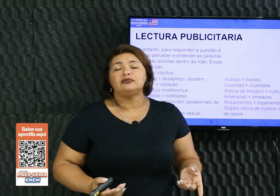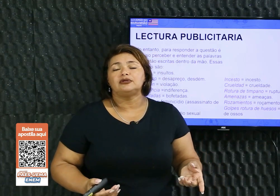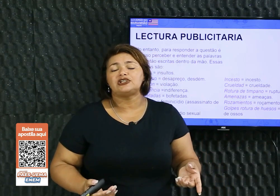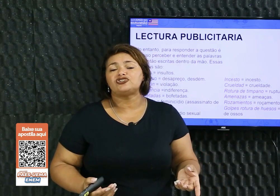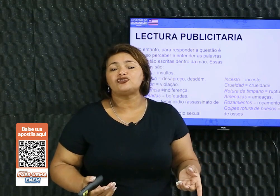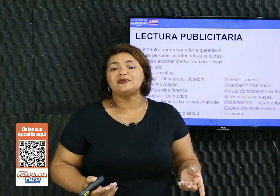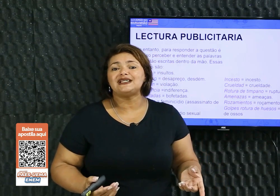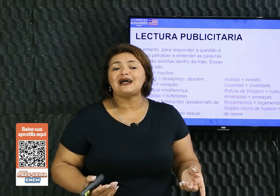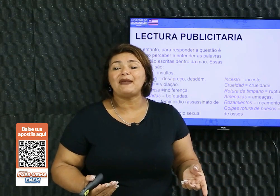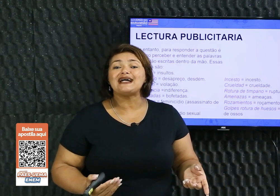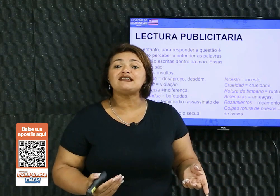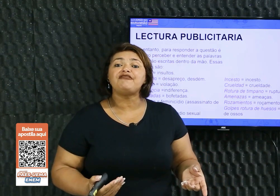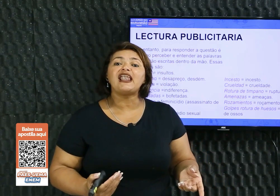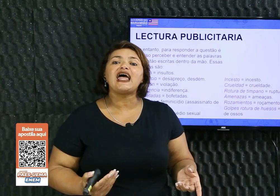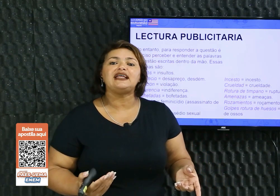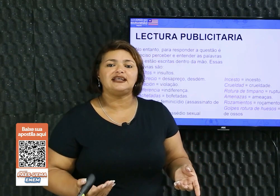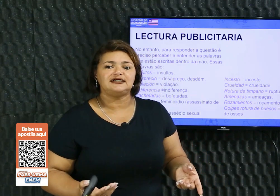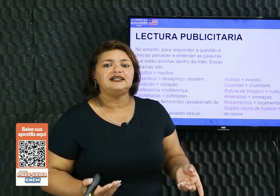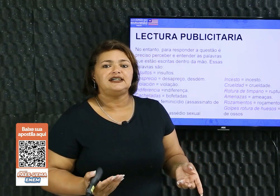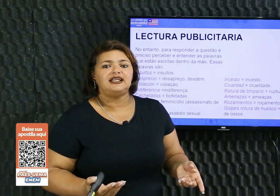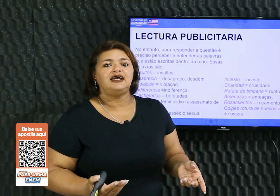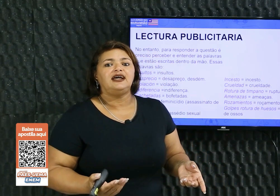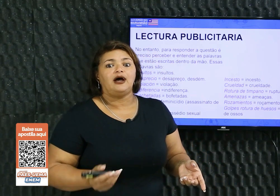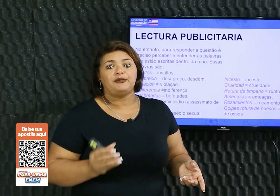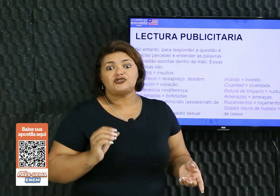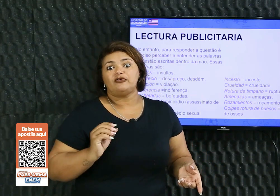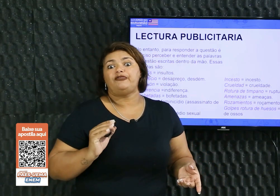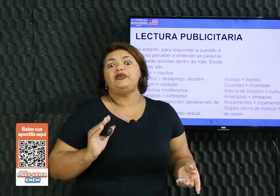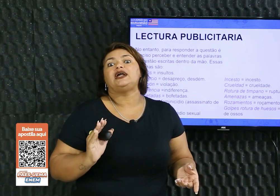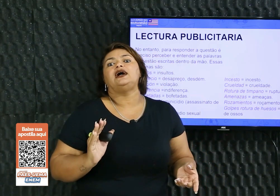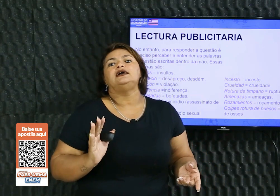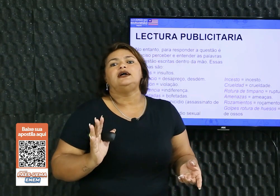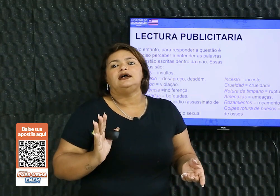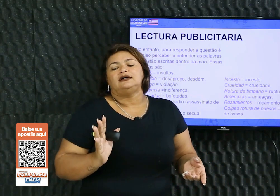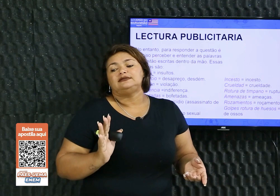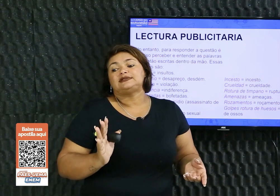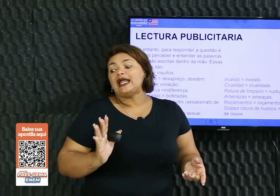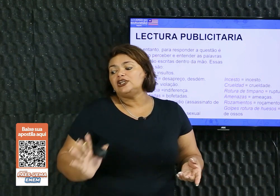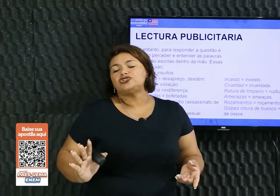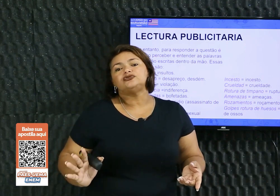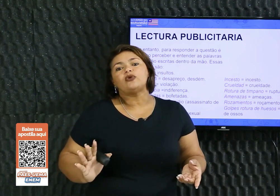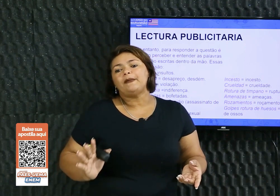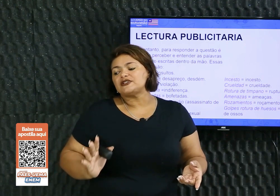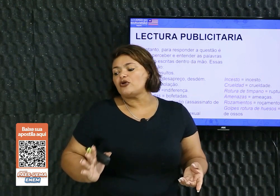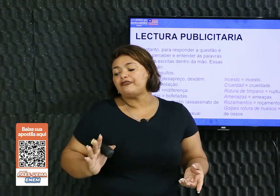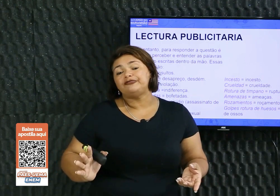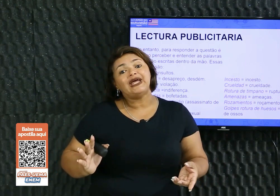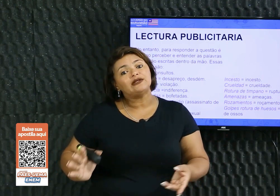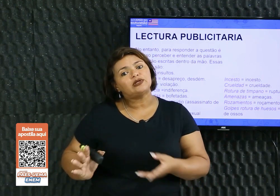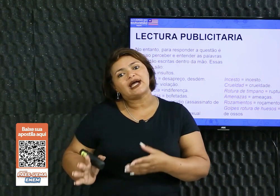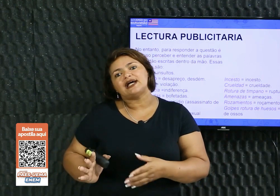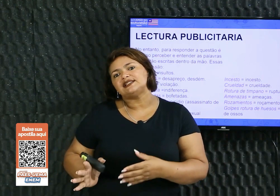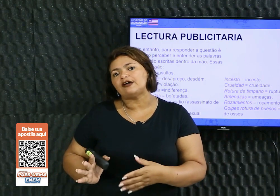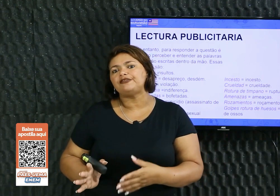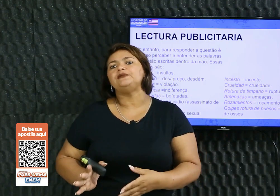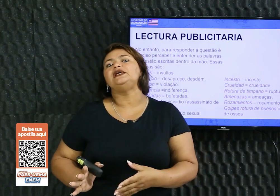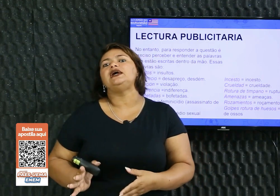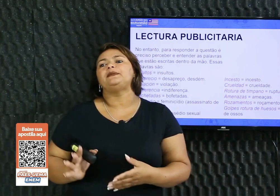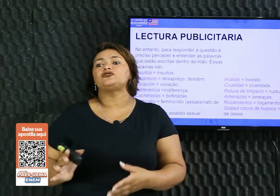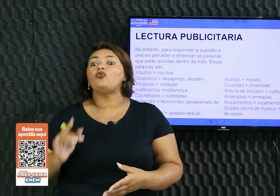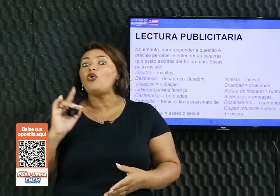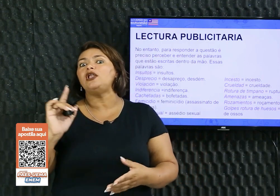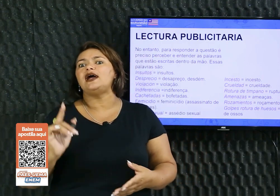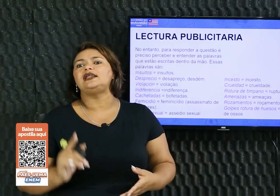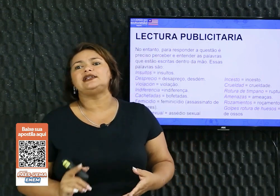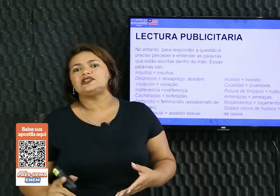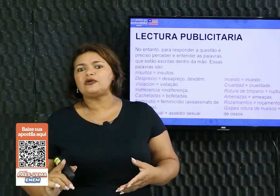são, que a gente costuma dizer, de ameaça velada, né? A pessoa tá ali junto com a pessoa, dentro da casa, da família, e a